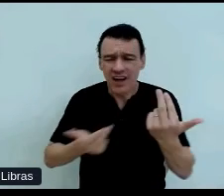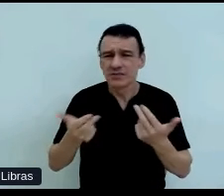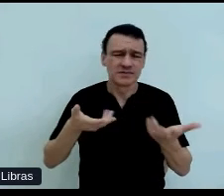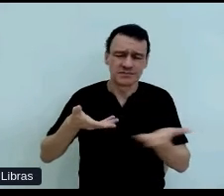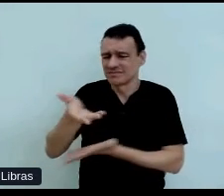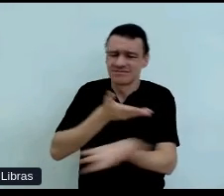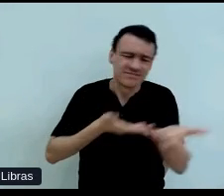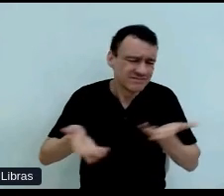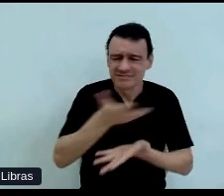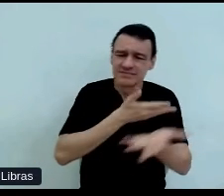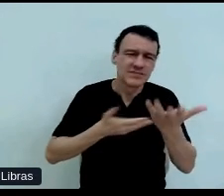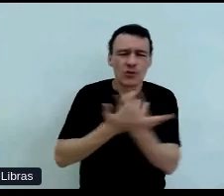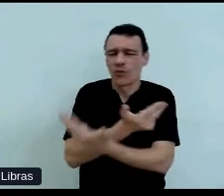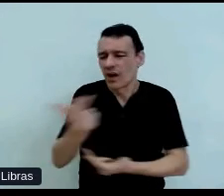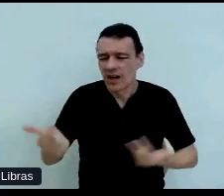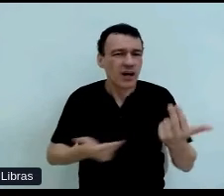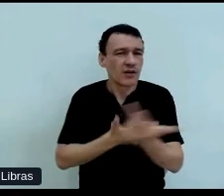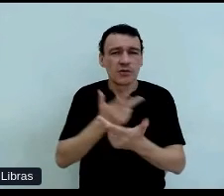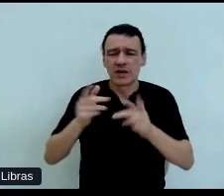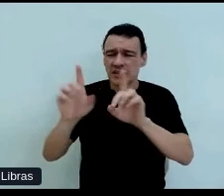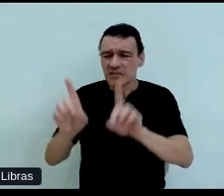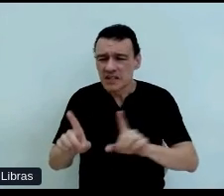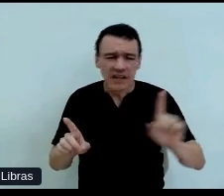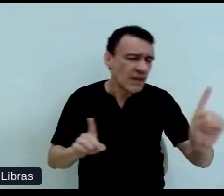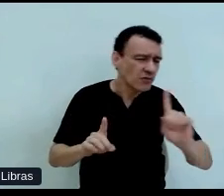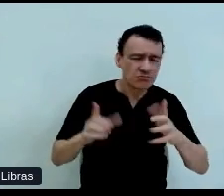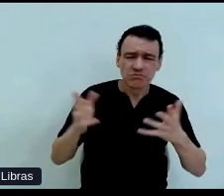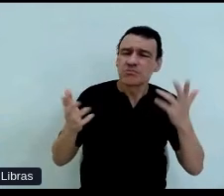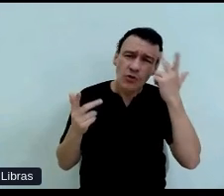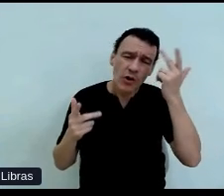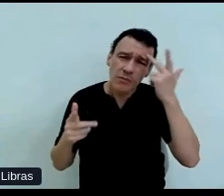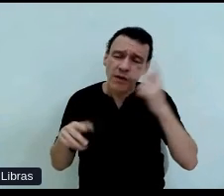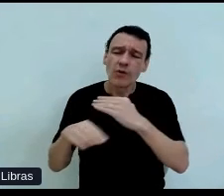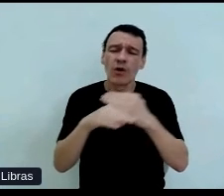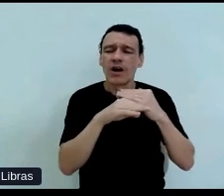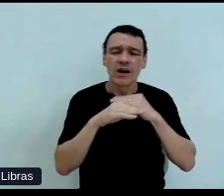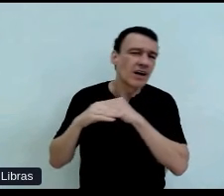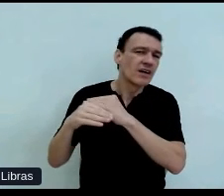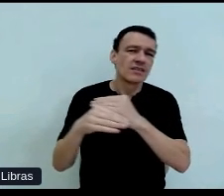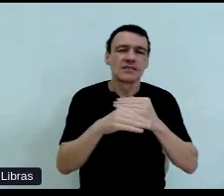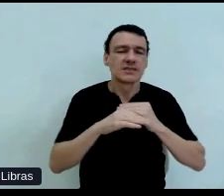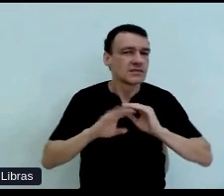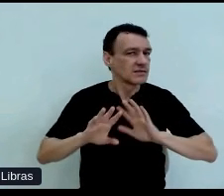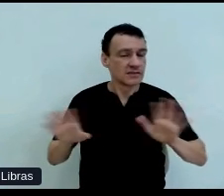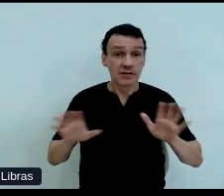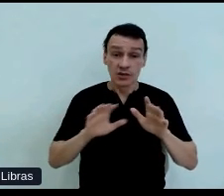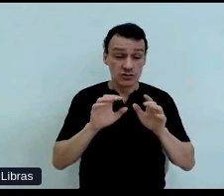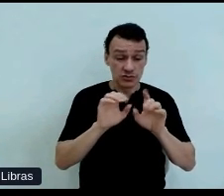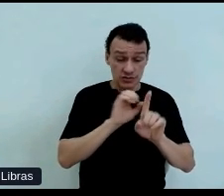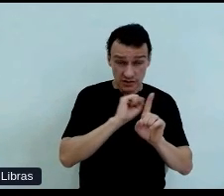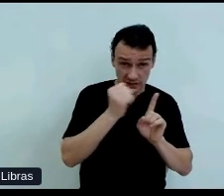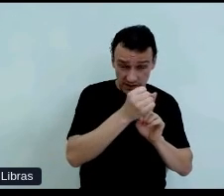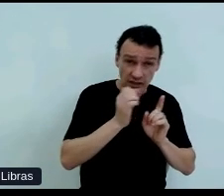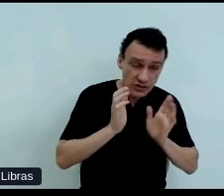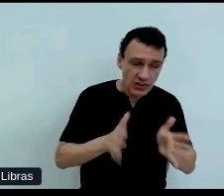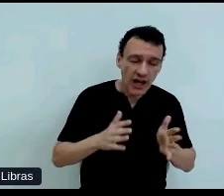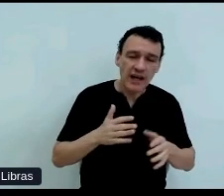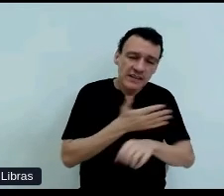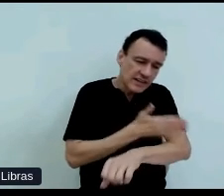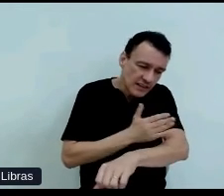fazer a reintrodução dele na sociedade. Agora, a questão da inclusão é muito diferente quando todo mundo